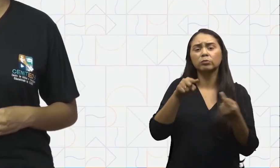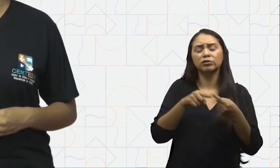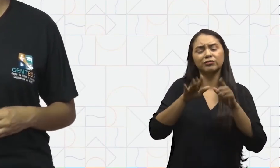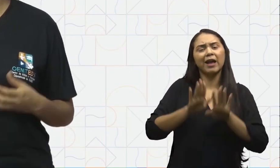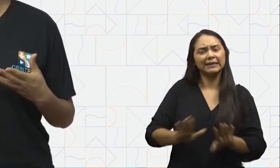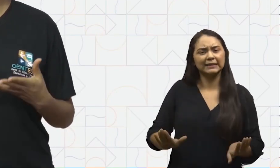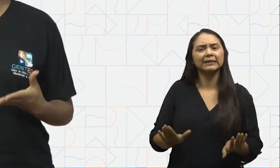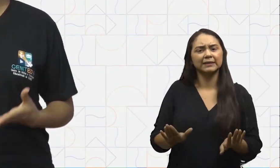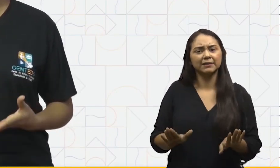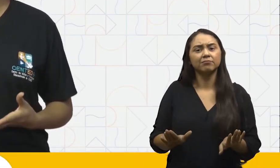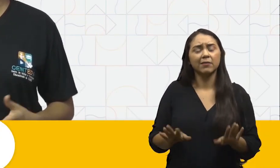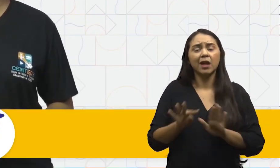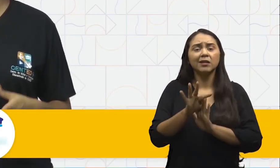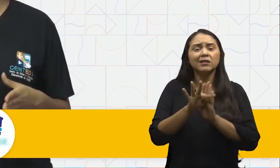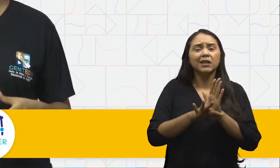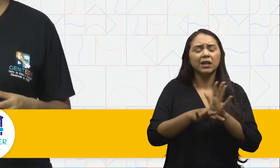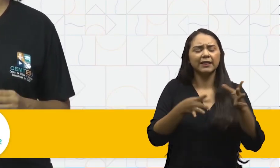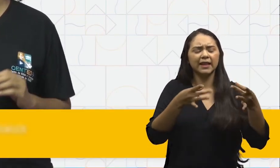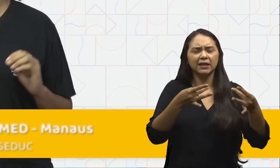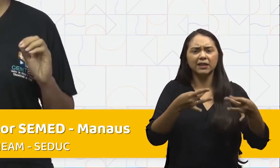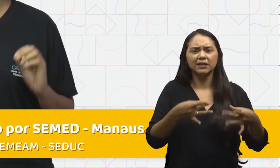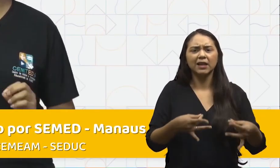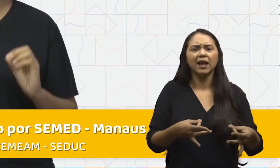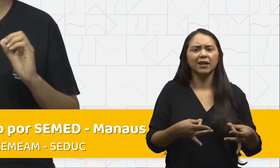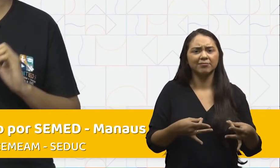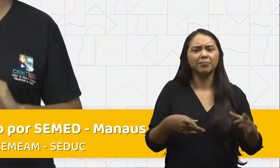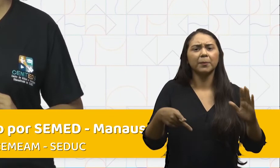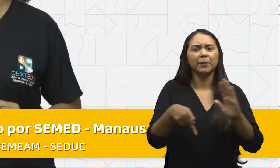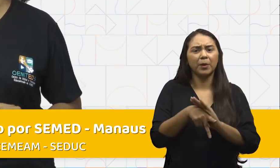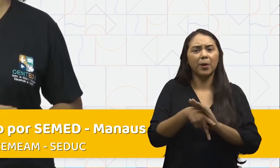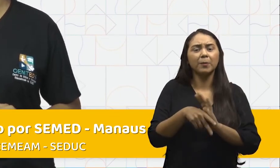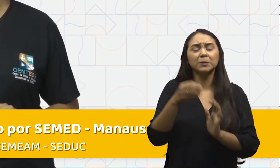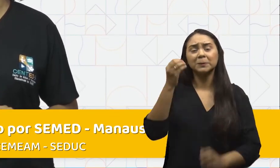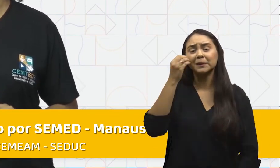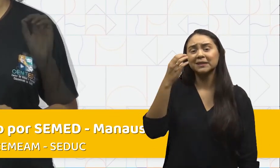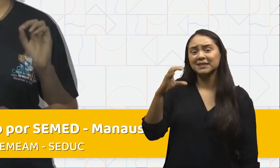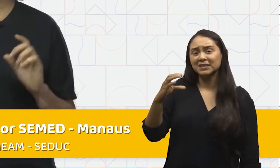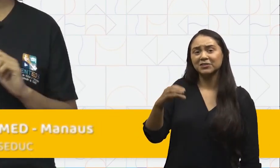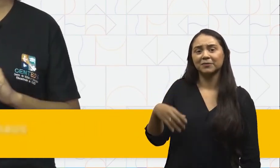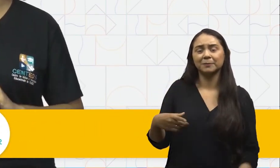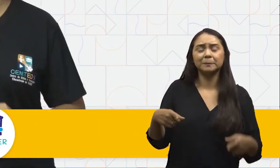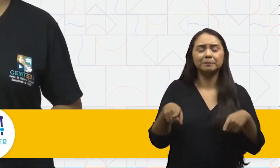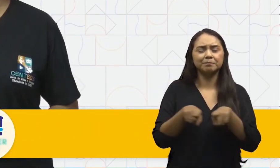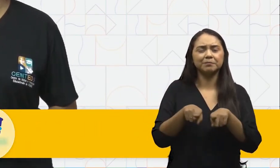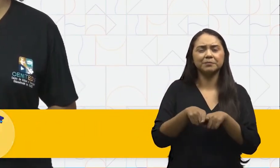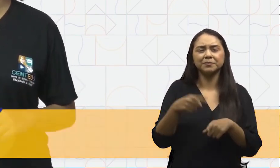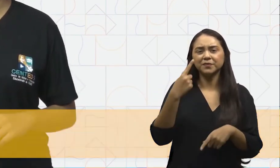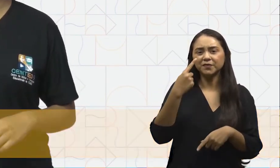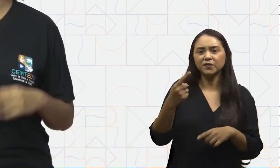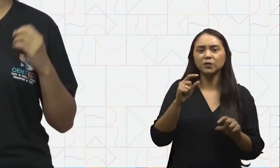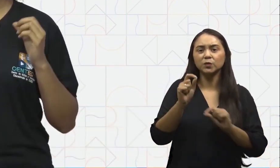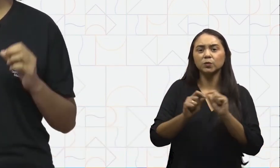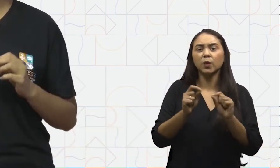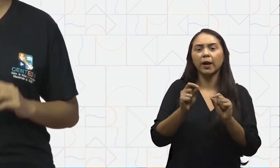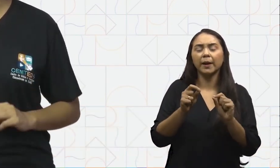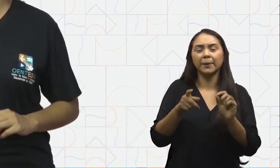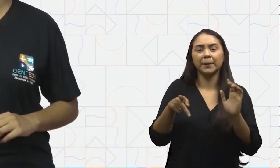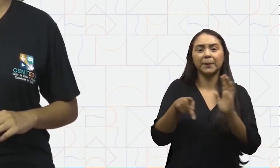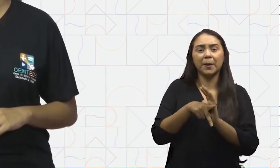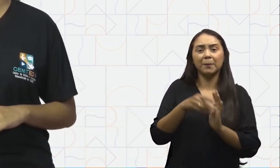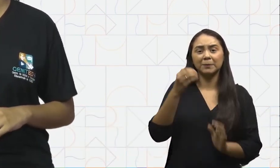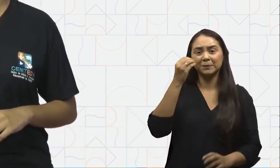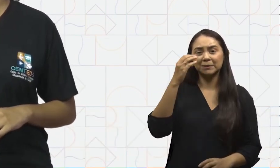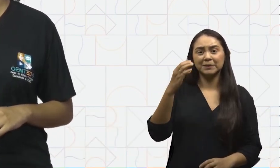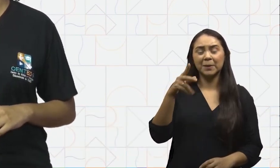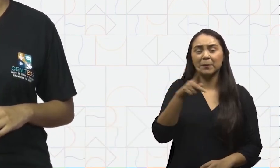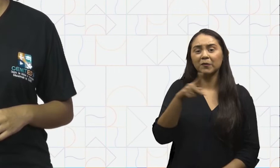é essa: ser um texto que descreve uma experiência científica realizada. Vimos o experimento feito no 4º ano